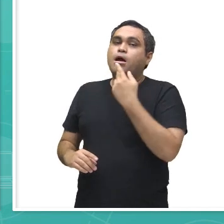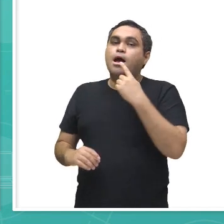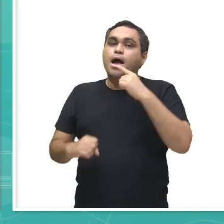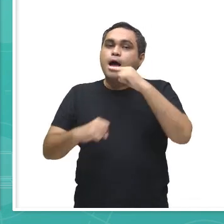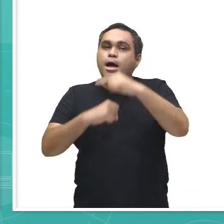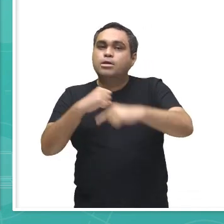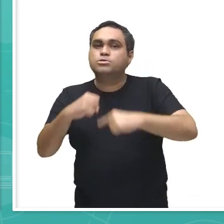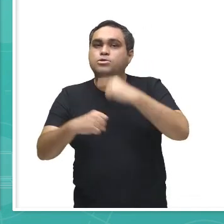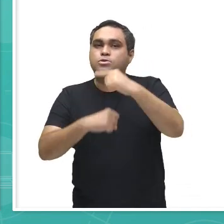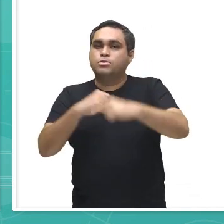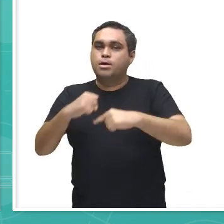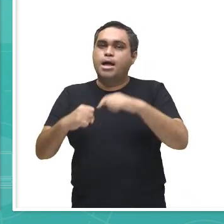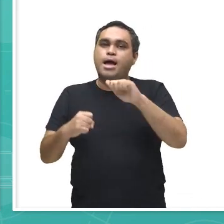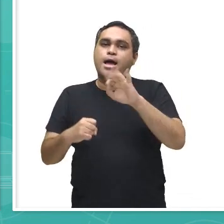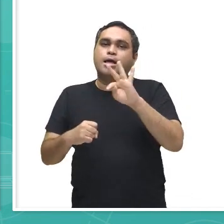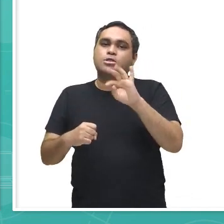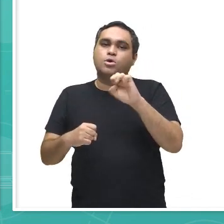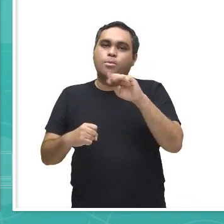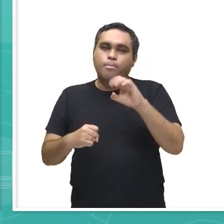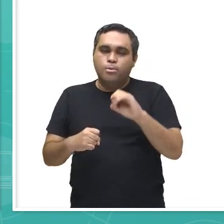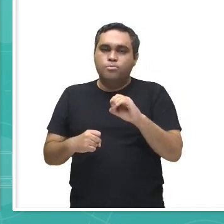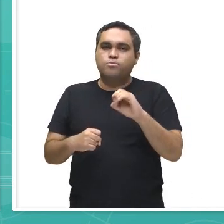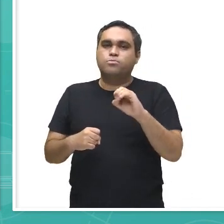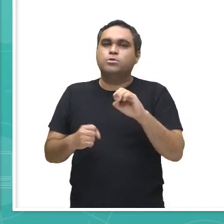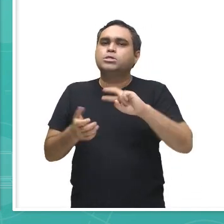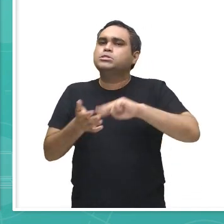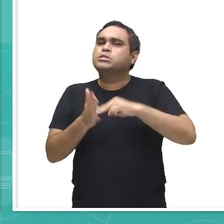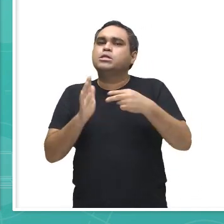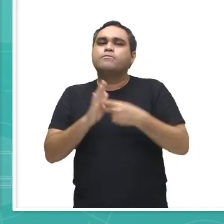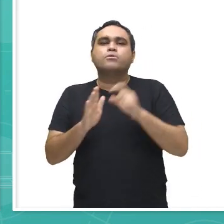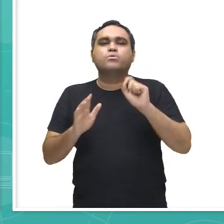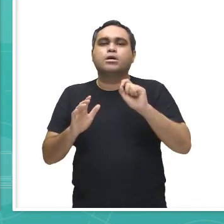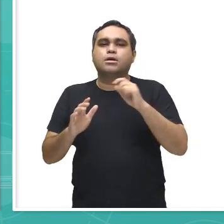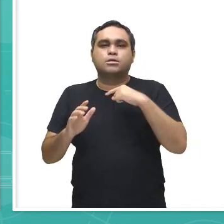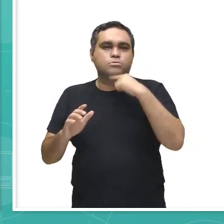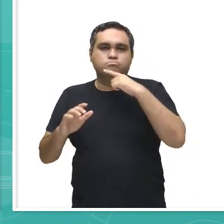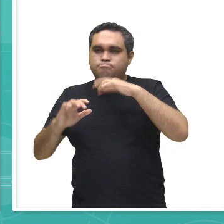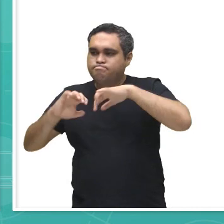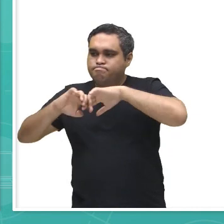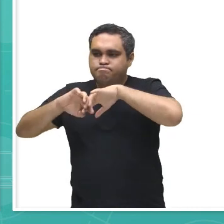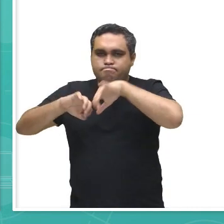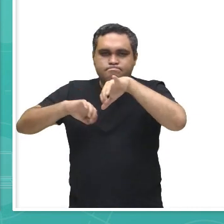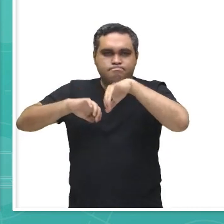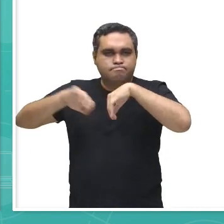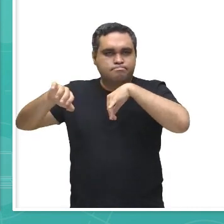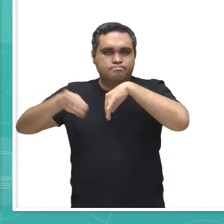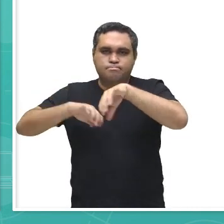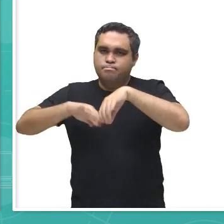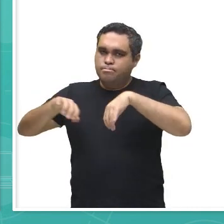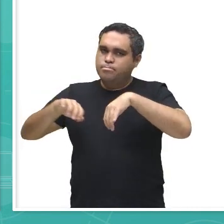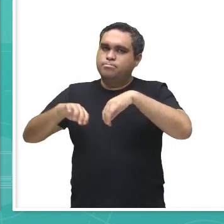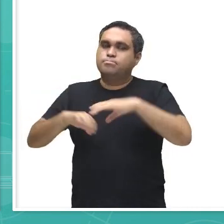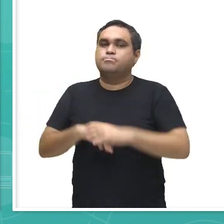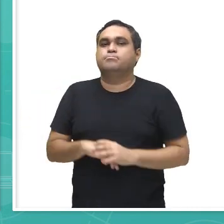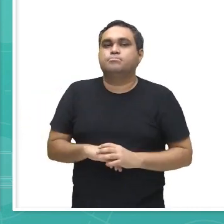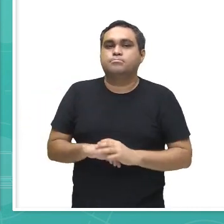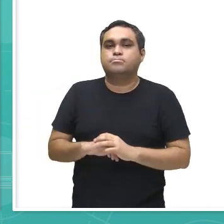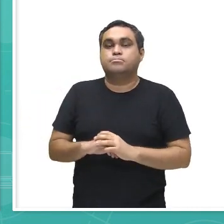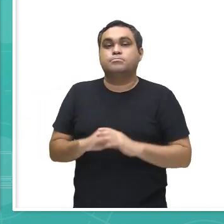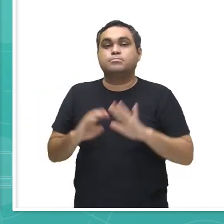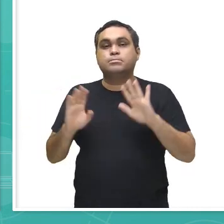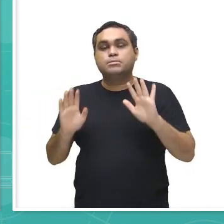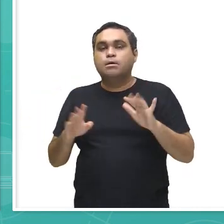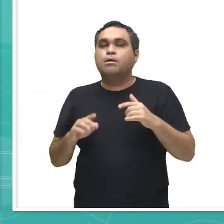A palavra átomo significa não divisível. A significa não e tomo divisível, ou seja,